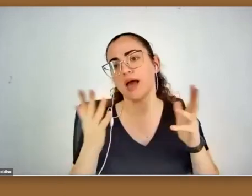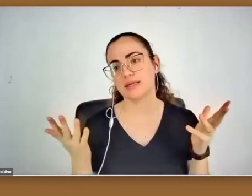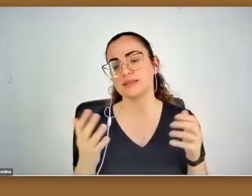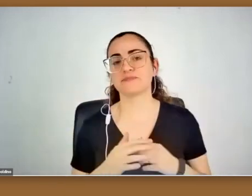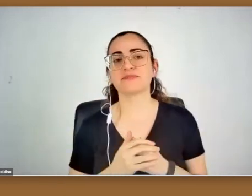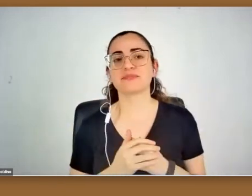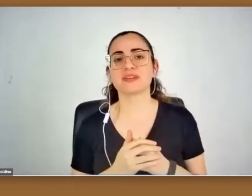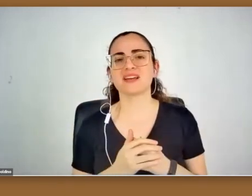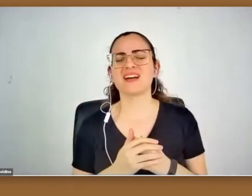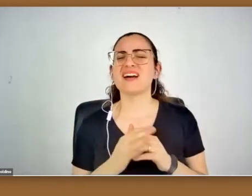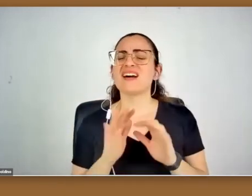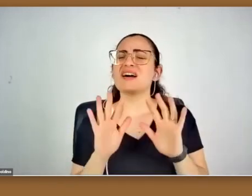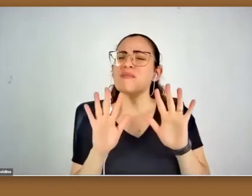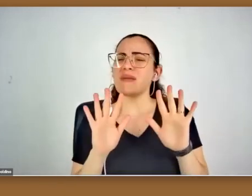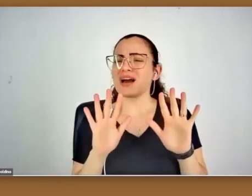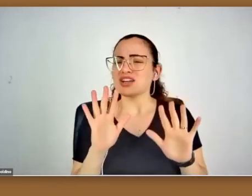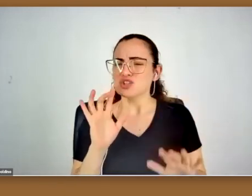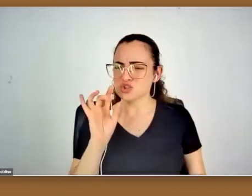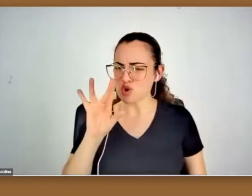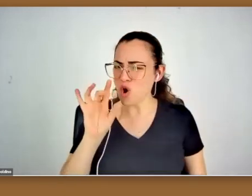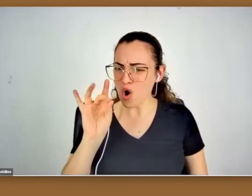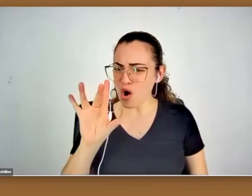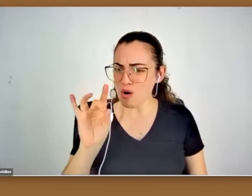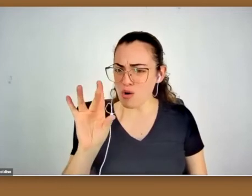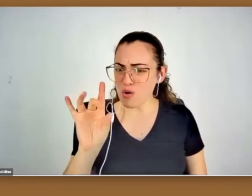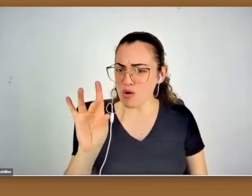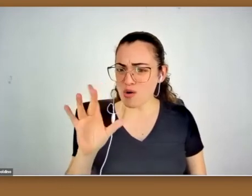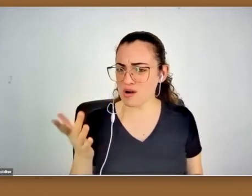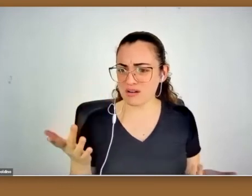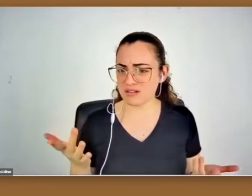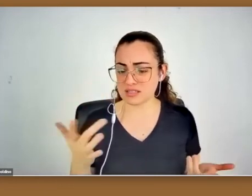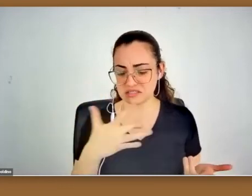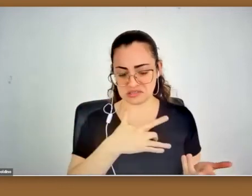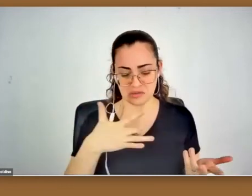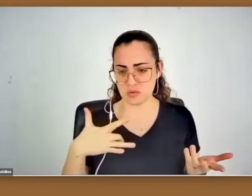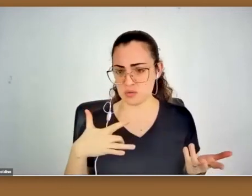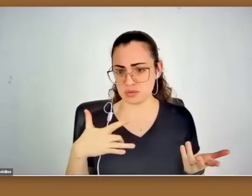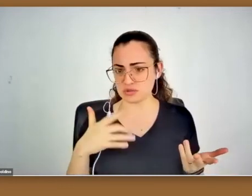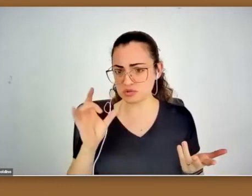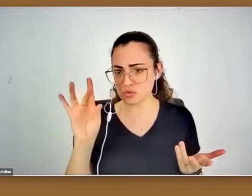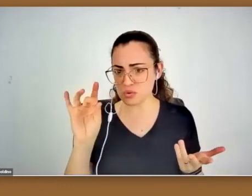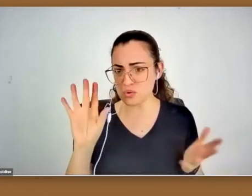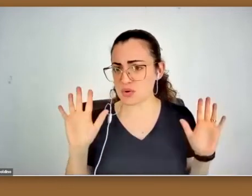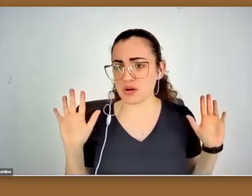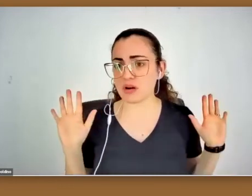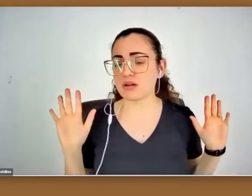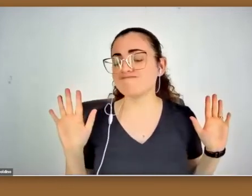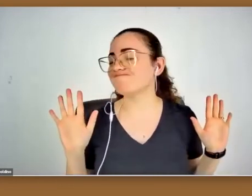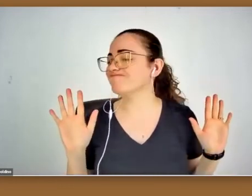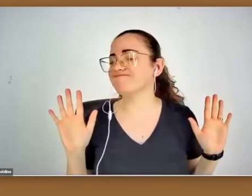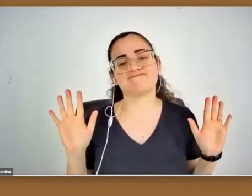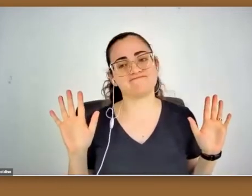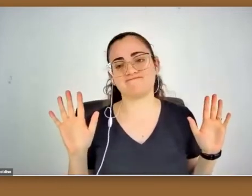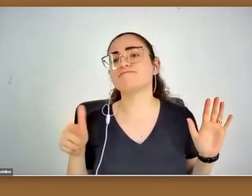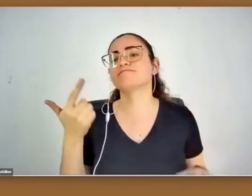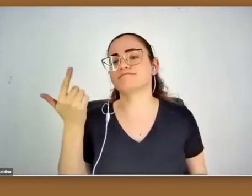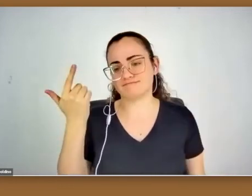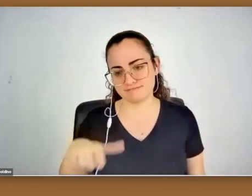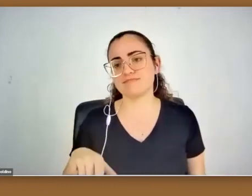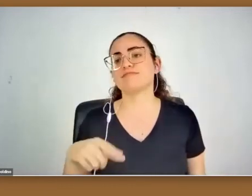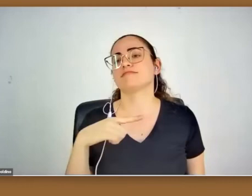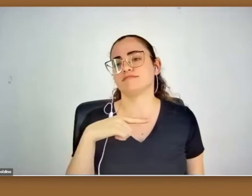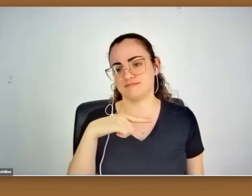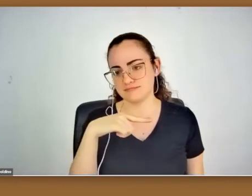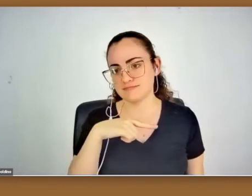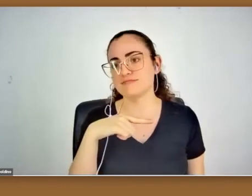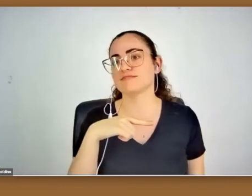isso, pessoal, não está sozinho no que determina a nossa saúde, não é só questões individuais. Tem coisas